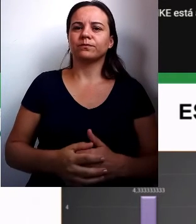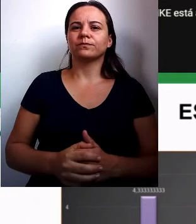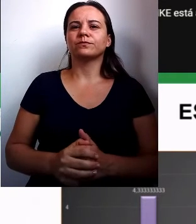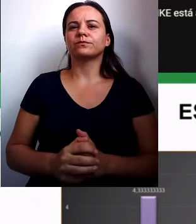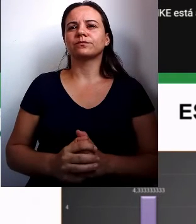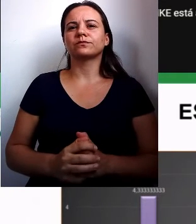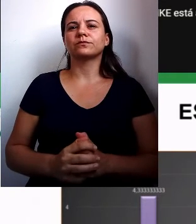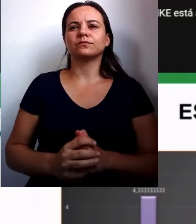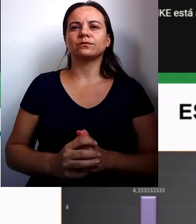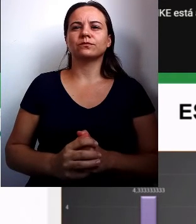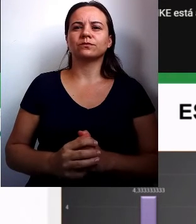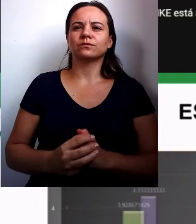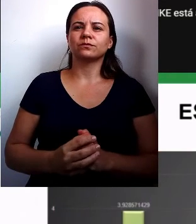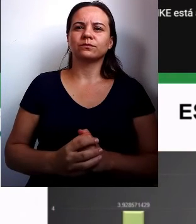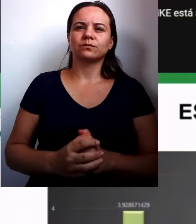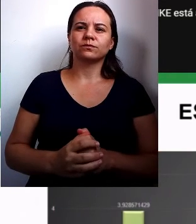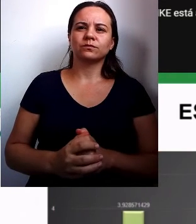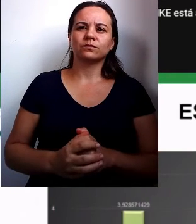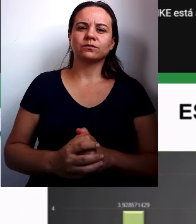relevância.